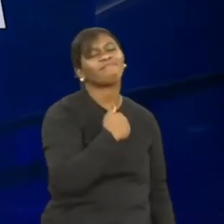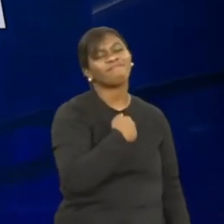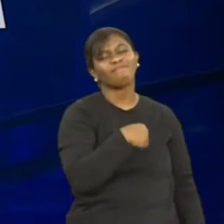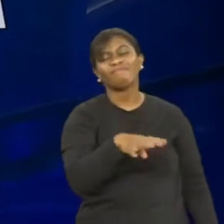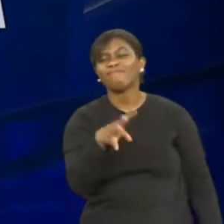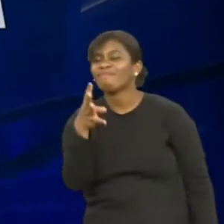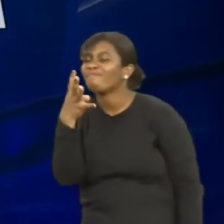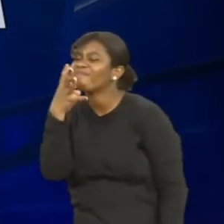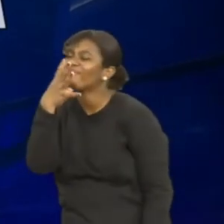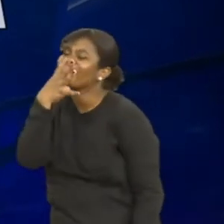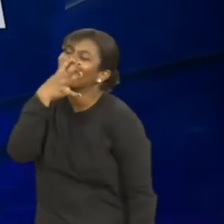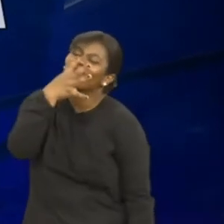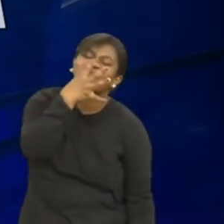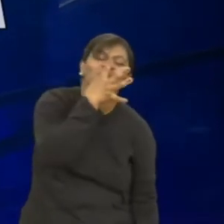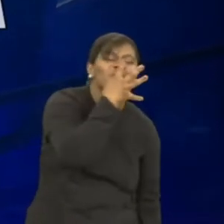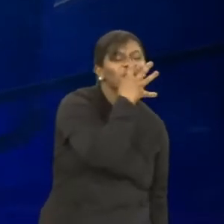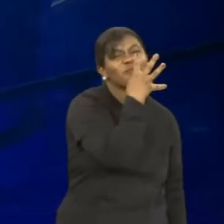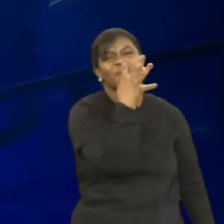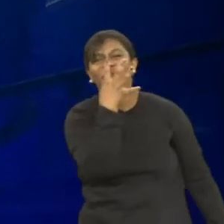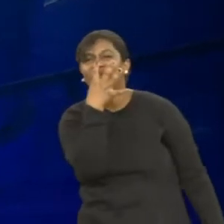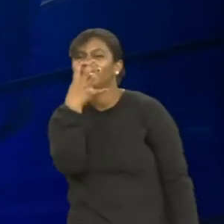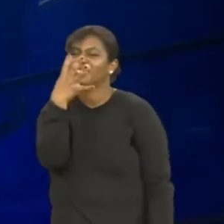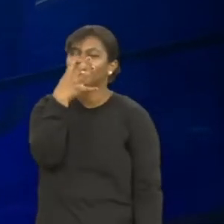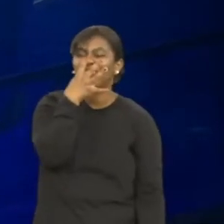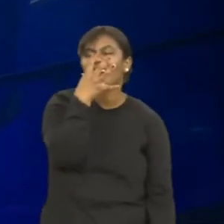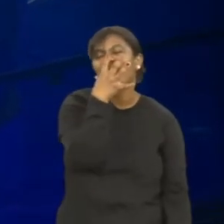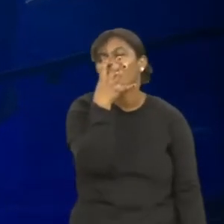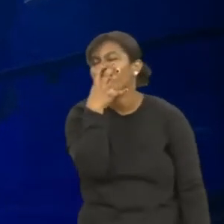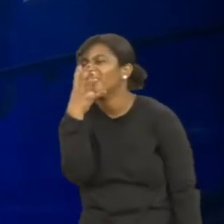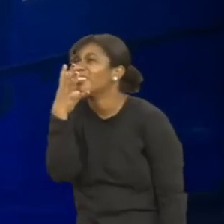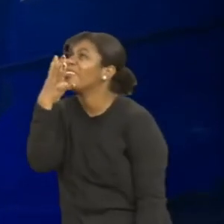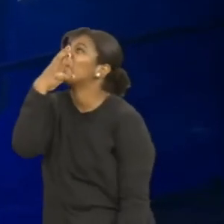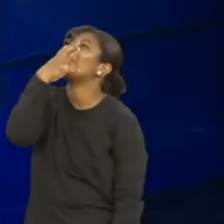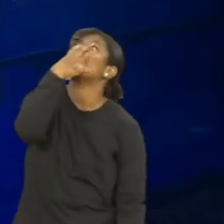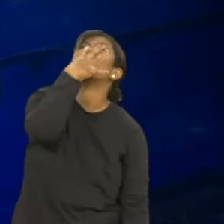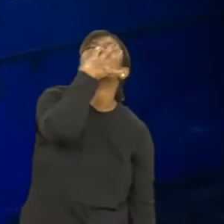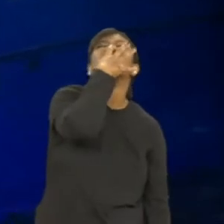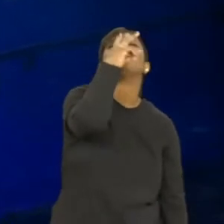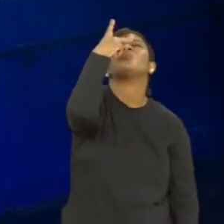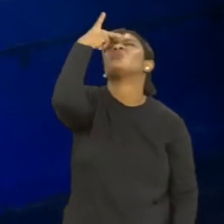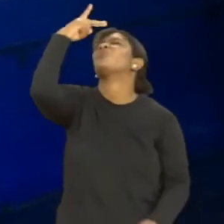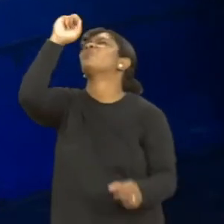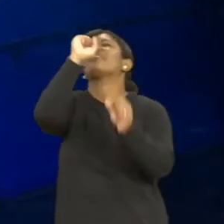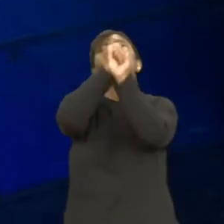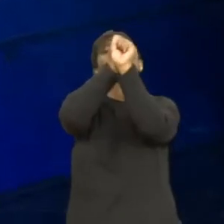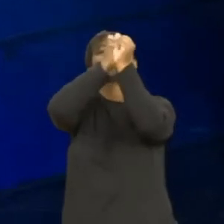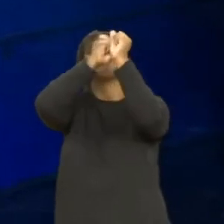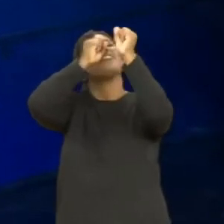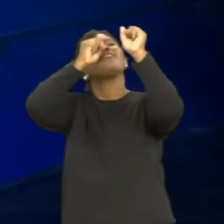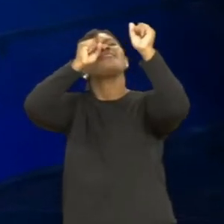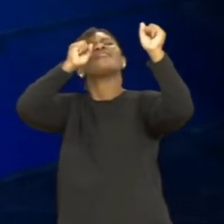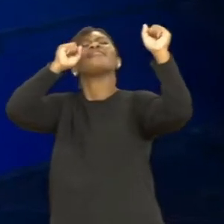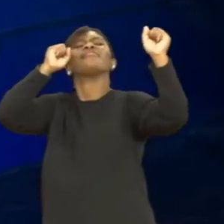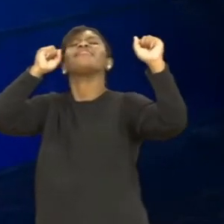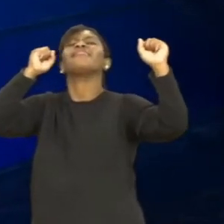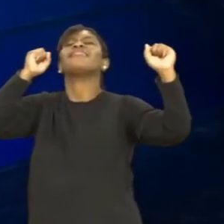transformado num novo homem, numa nova mulher. Aleluia. Nossa, tua grandeza. Tua